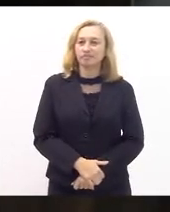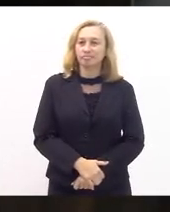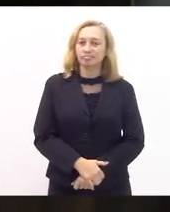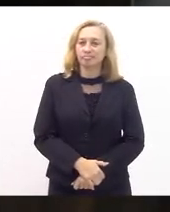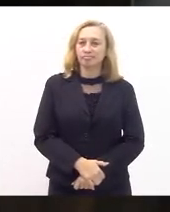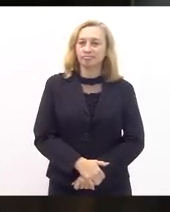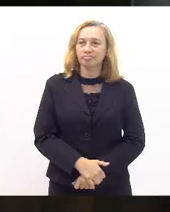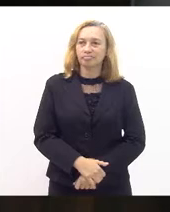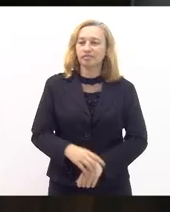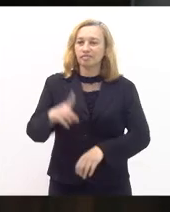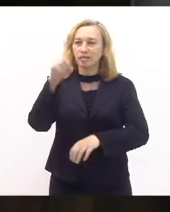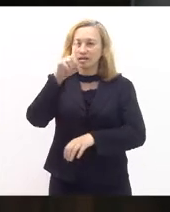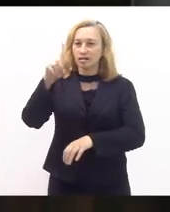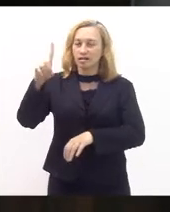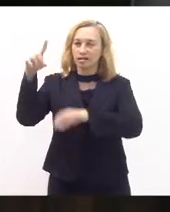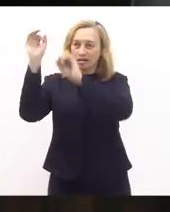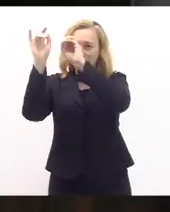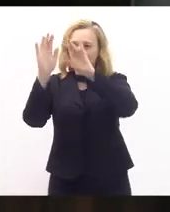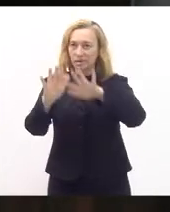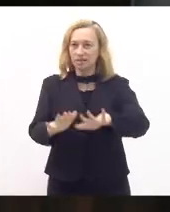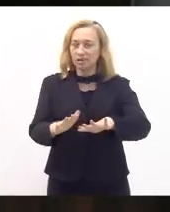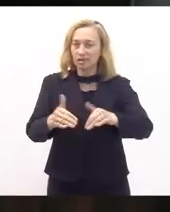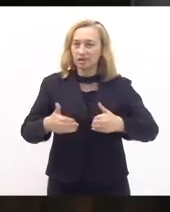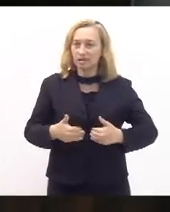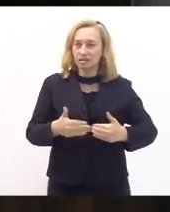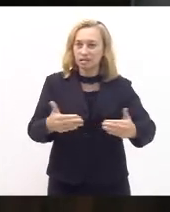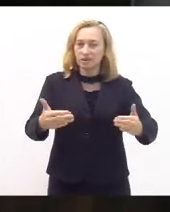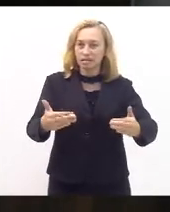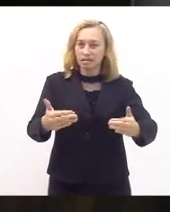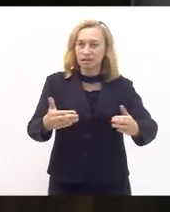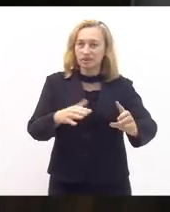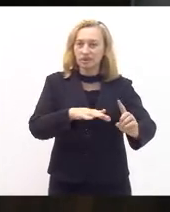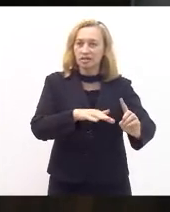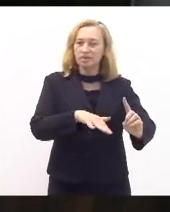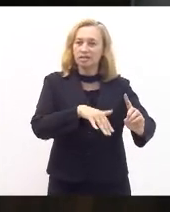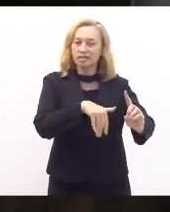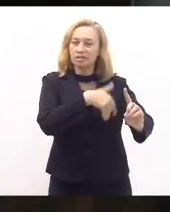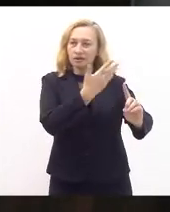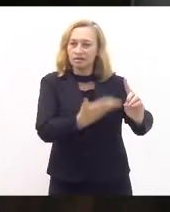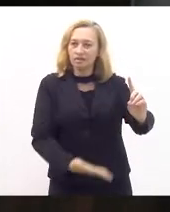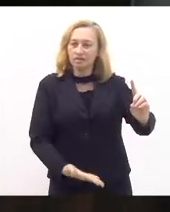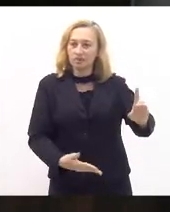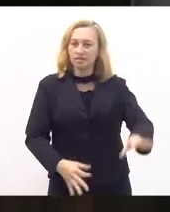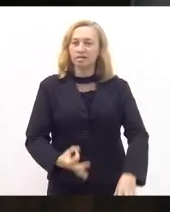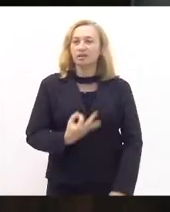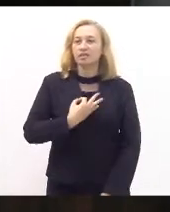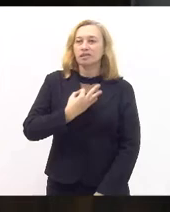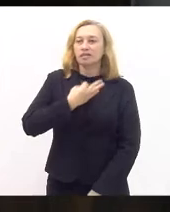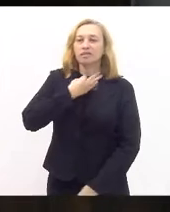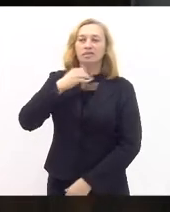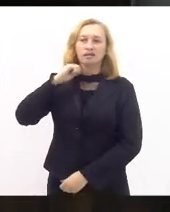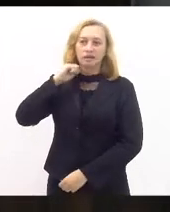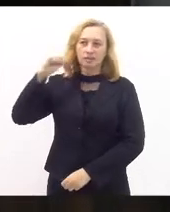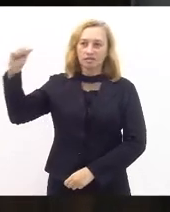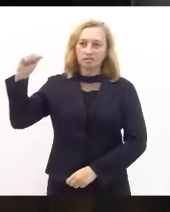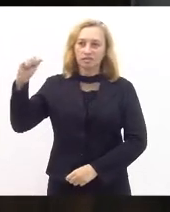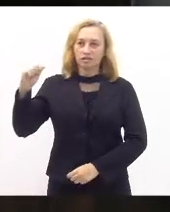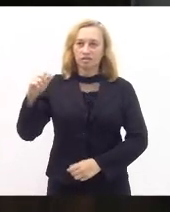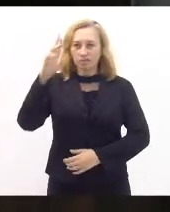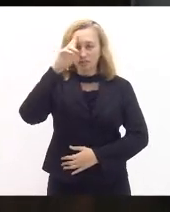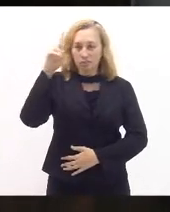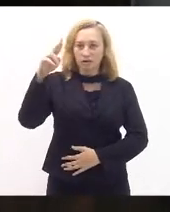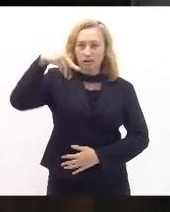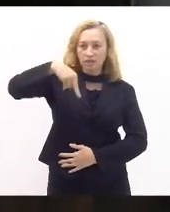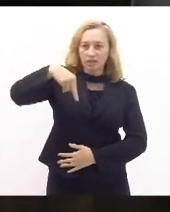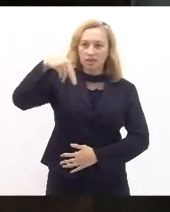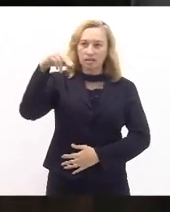sobre a proteção de Deus, quero declarar aberto a sessão solene de entrega da medalha Tiradentes ao senhor